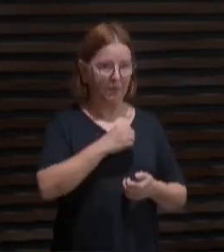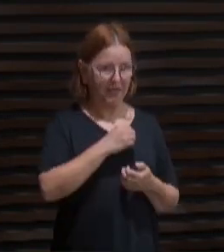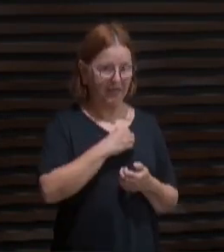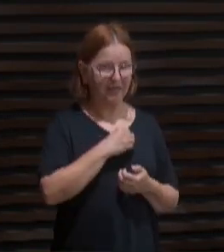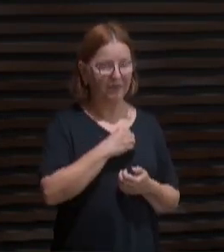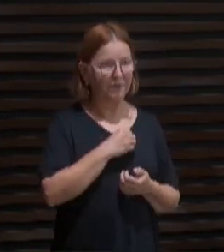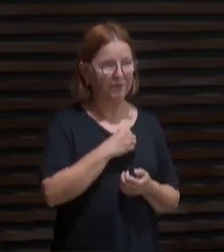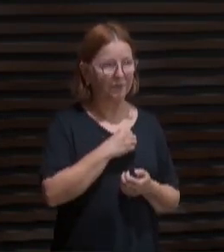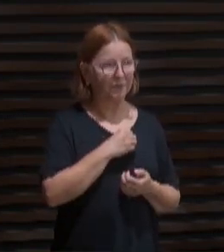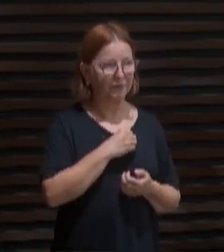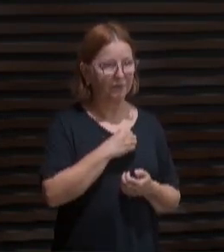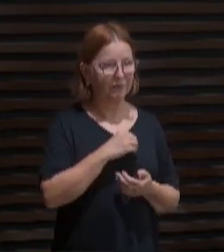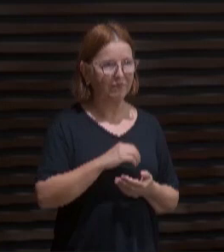parte